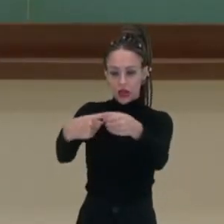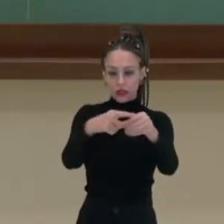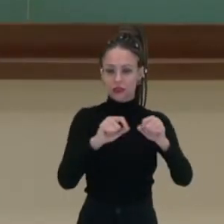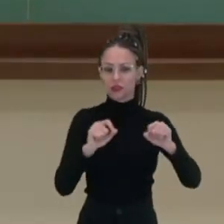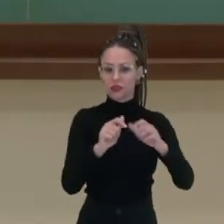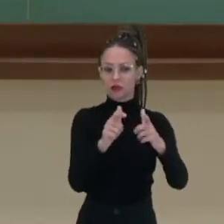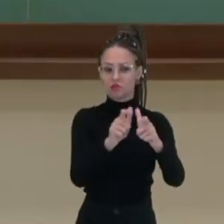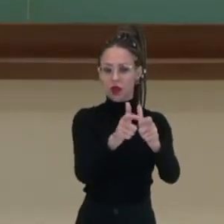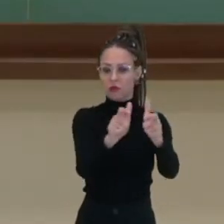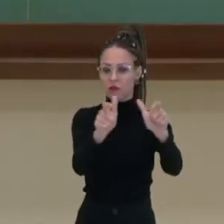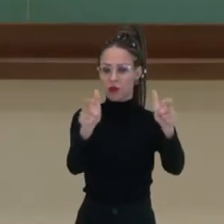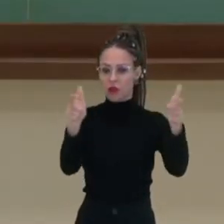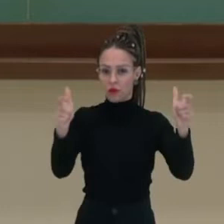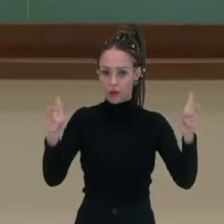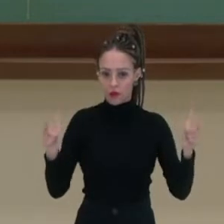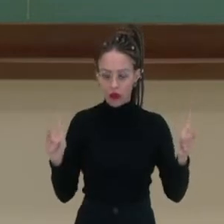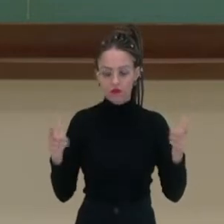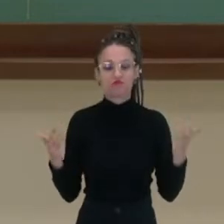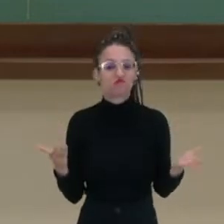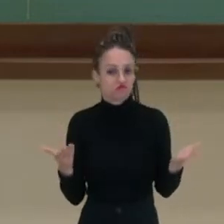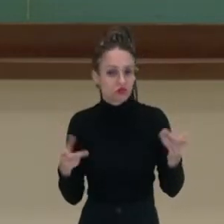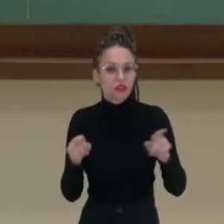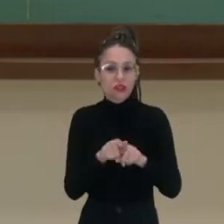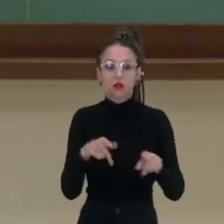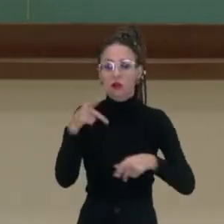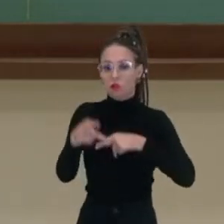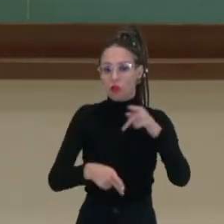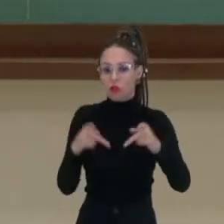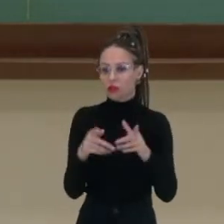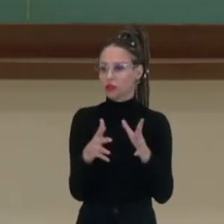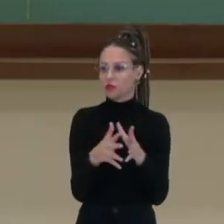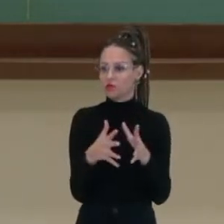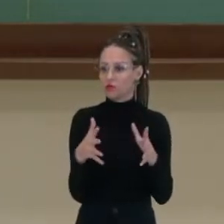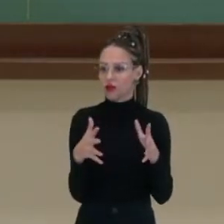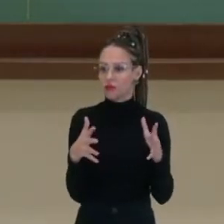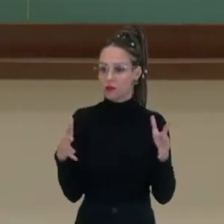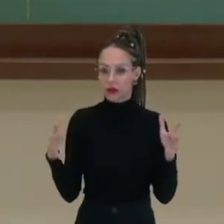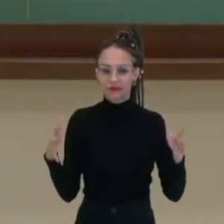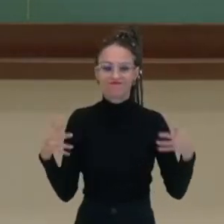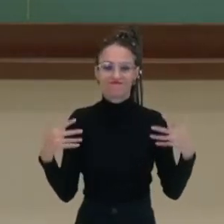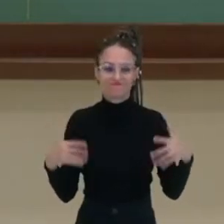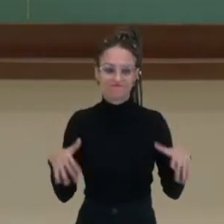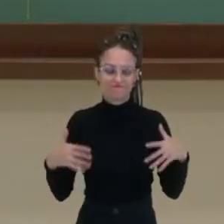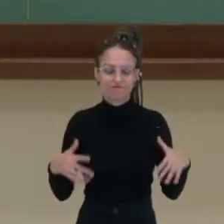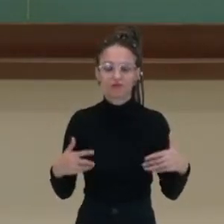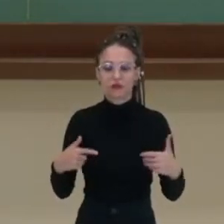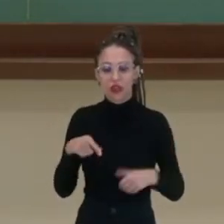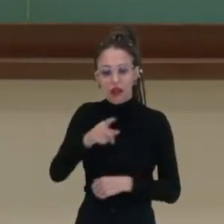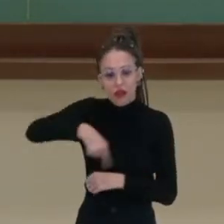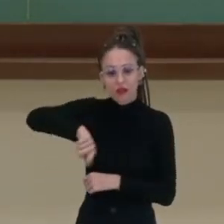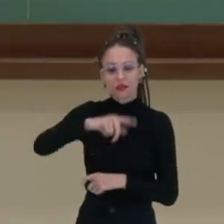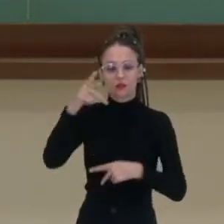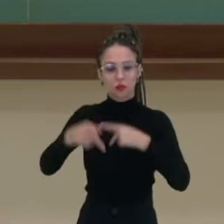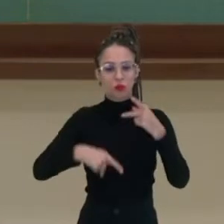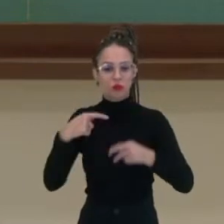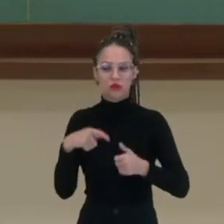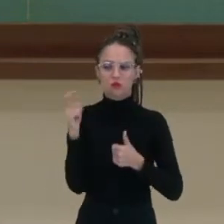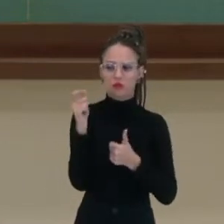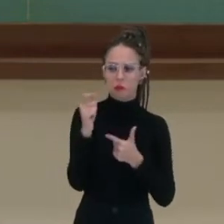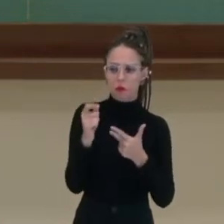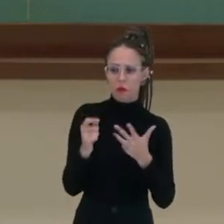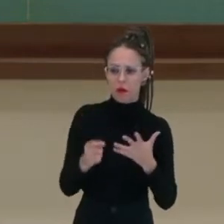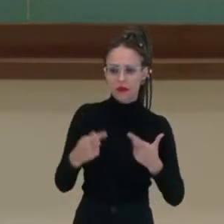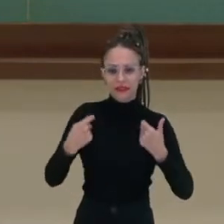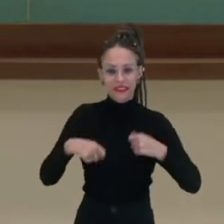ok? E o crescimento populacional, as necessidades da população passou a não